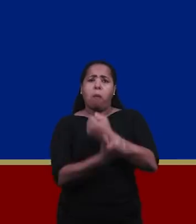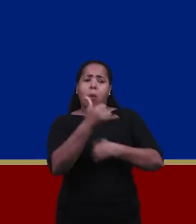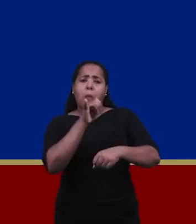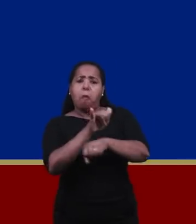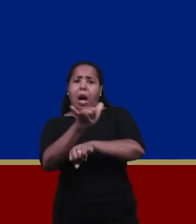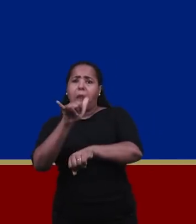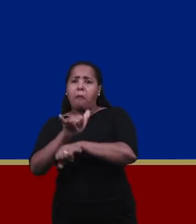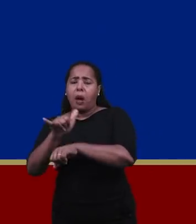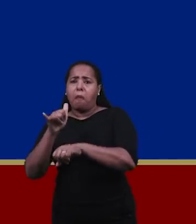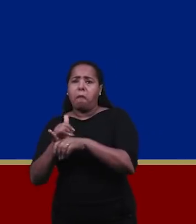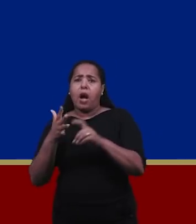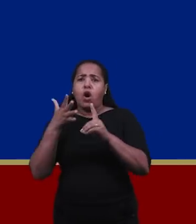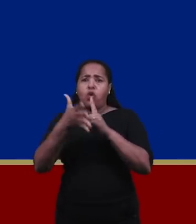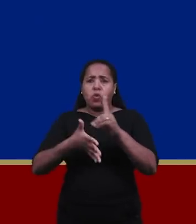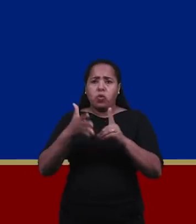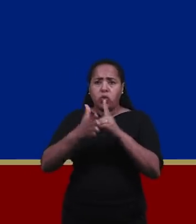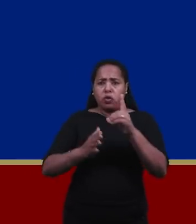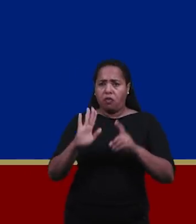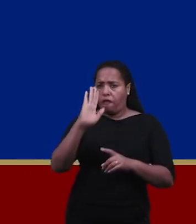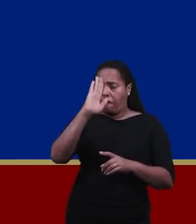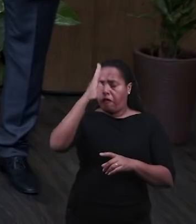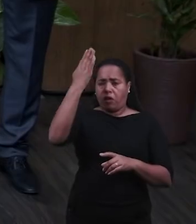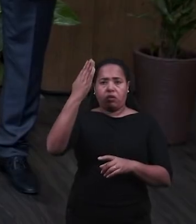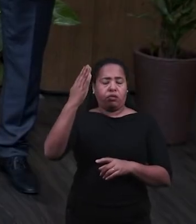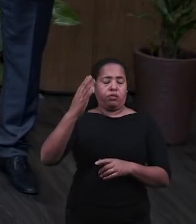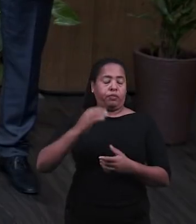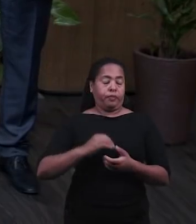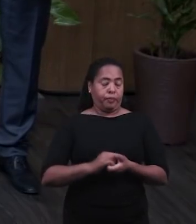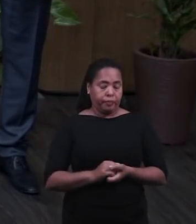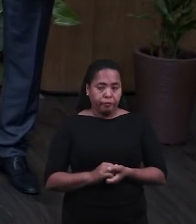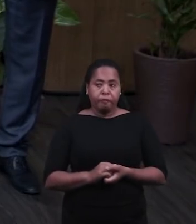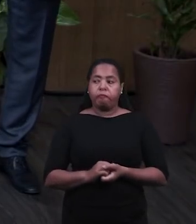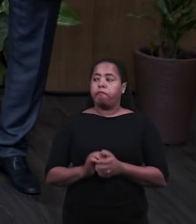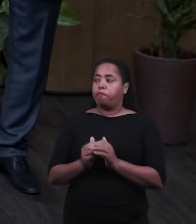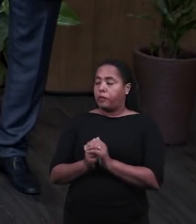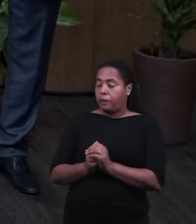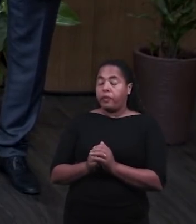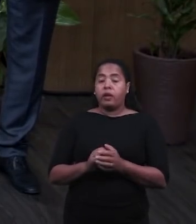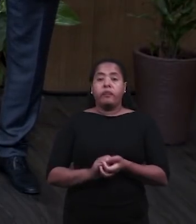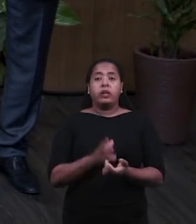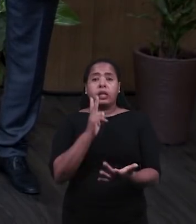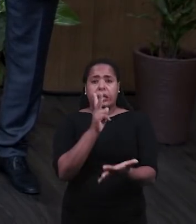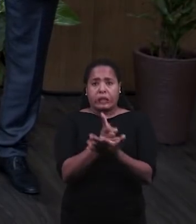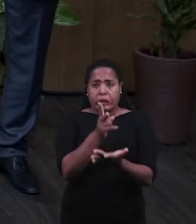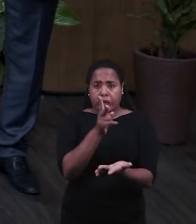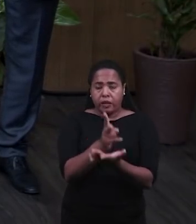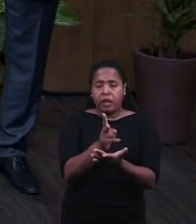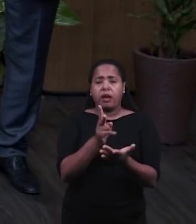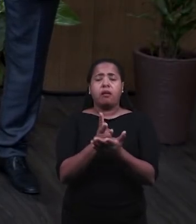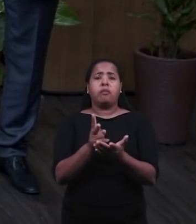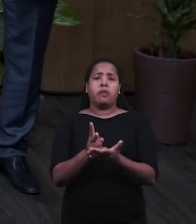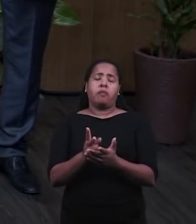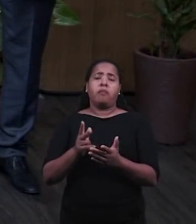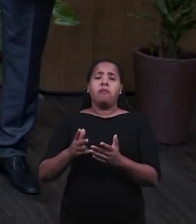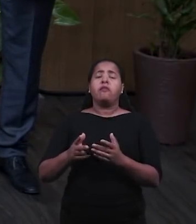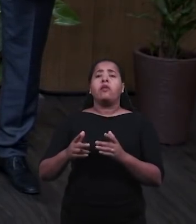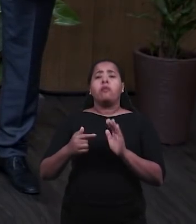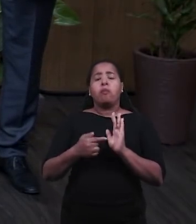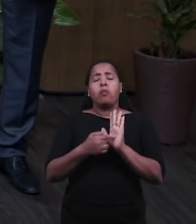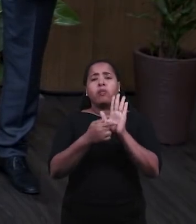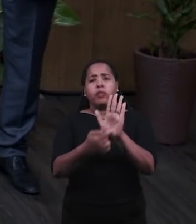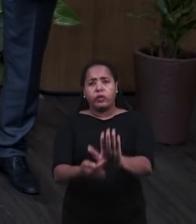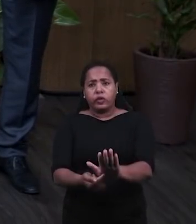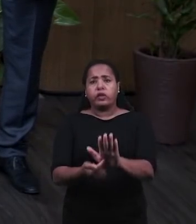discursos. Amém. Sempre que falamos de alguma parábola dita pelo Senhor Jesus,